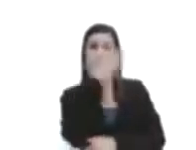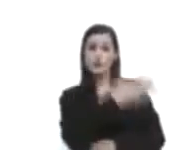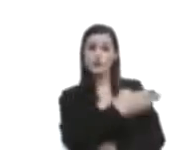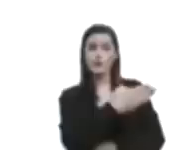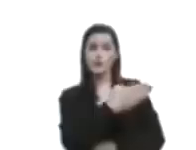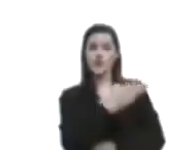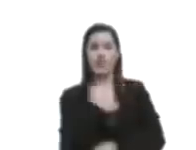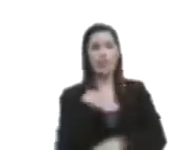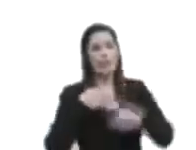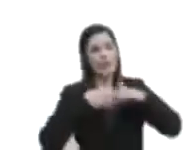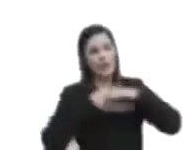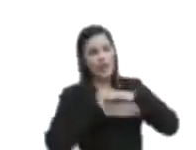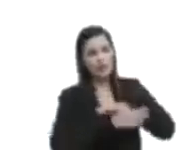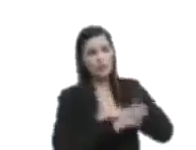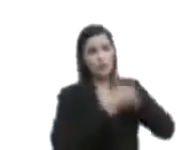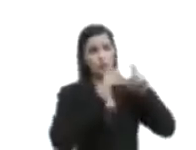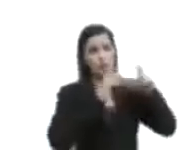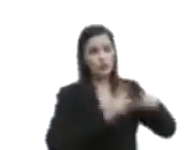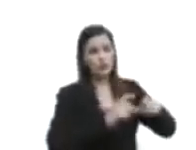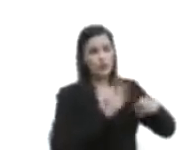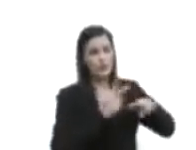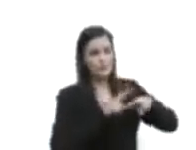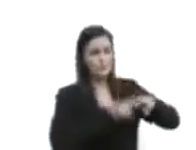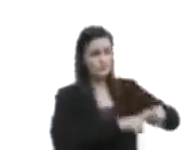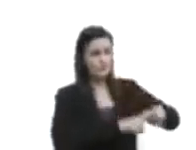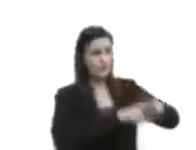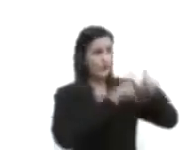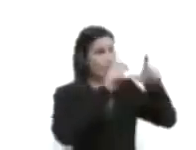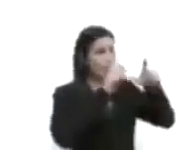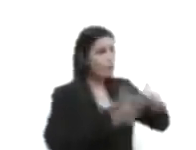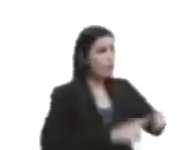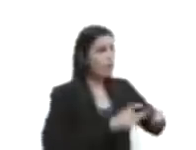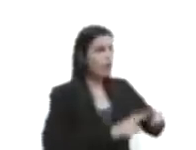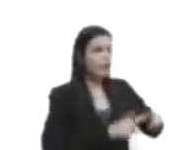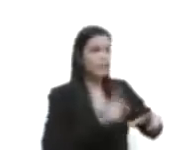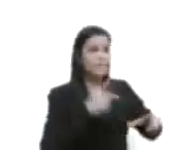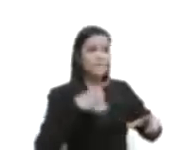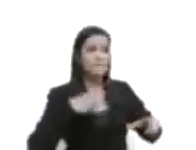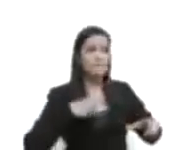prisão Mamertina, onde Paulo foi decapitado, e eu fiquei com uma vergonha.